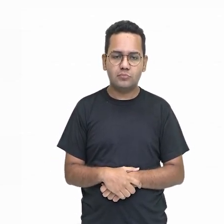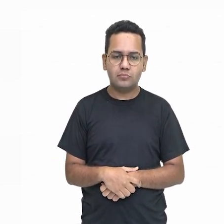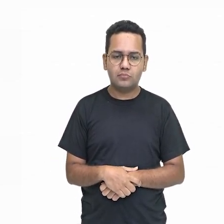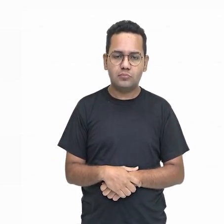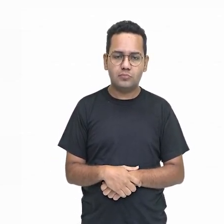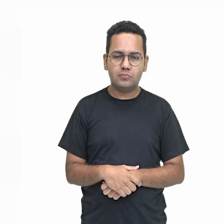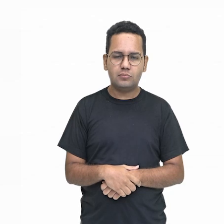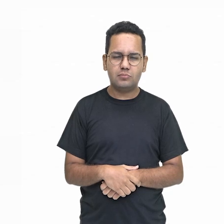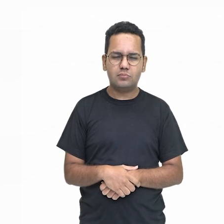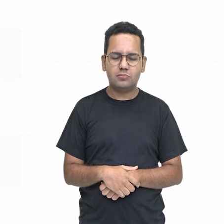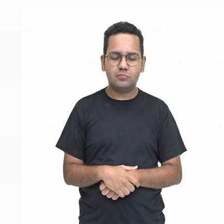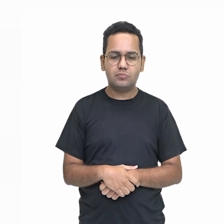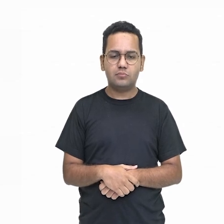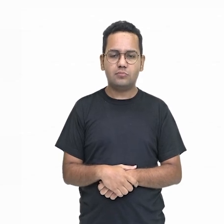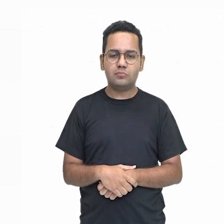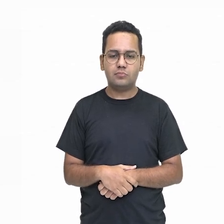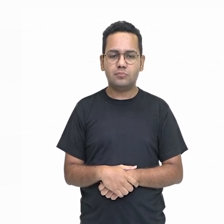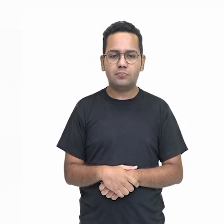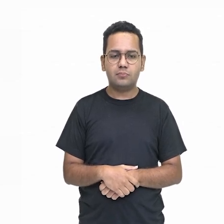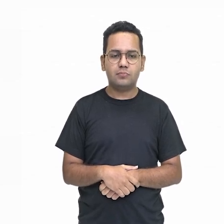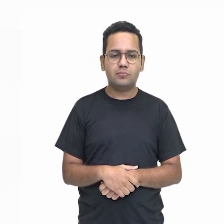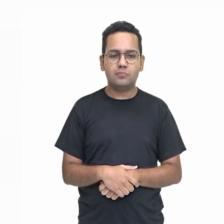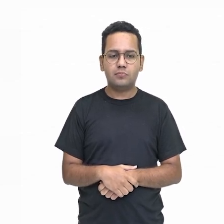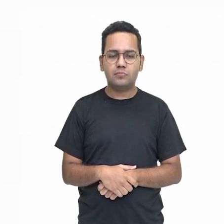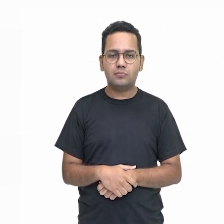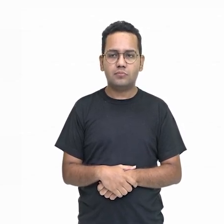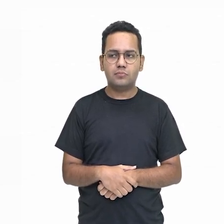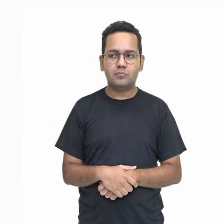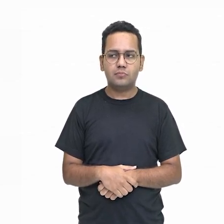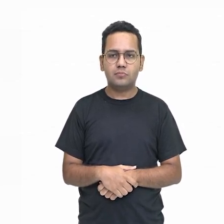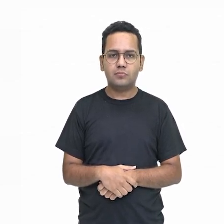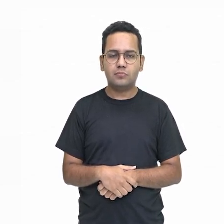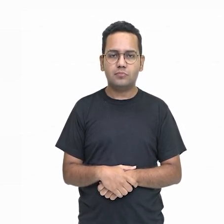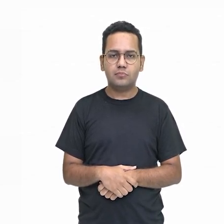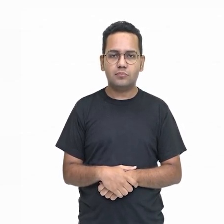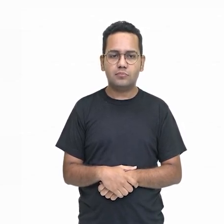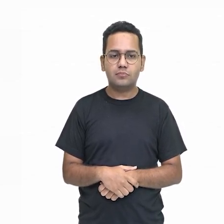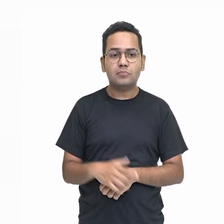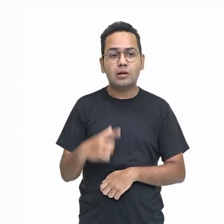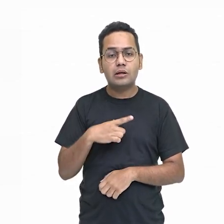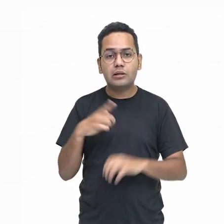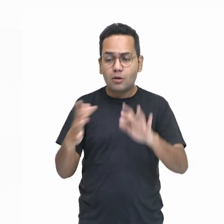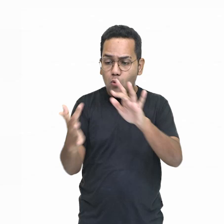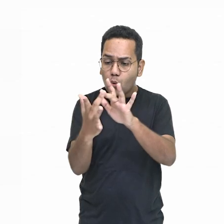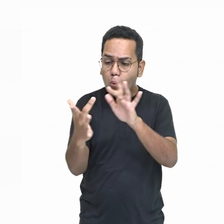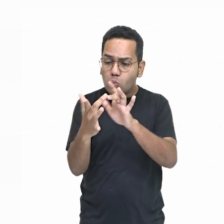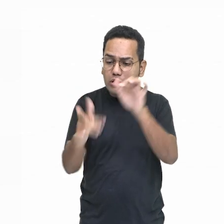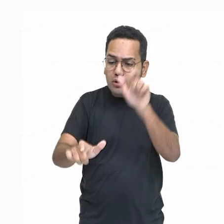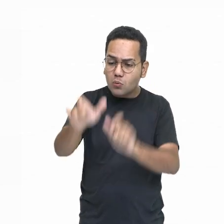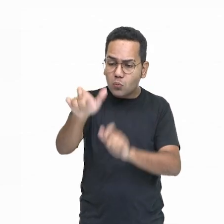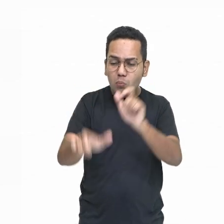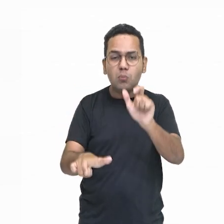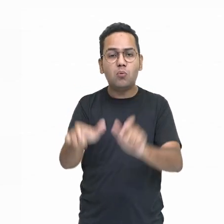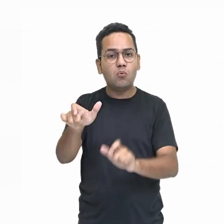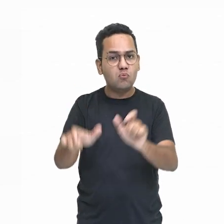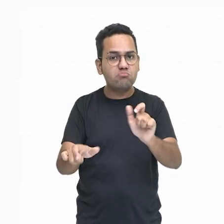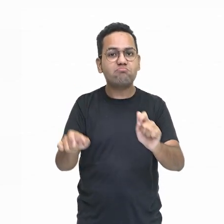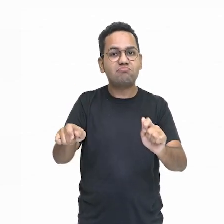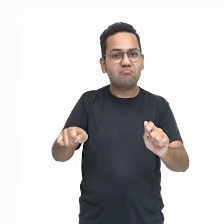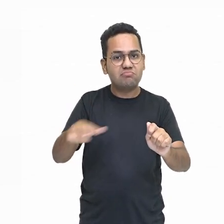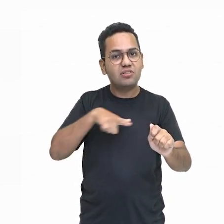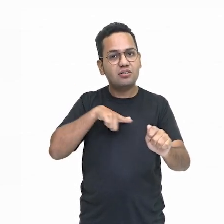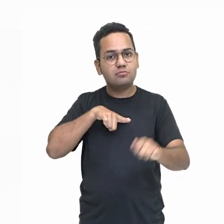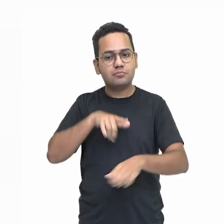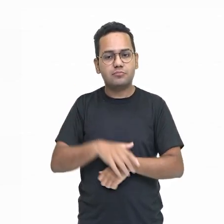para reforçar, consiste em pregar a aproximação ao povo,